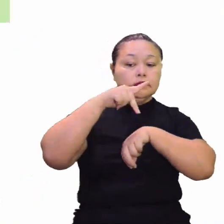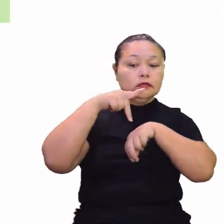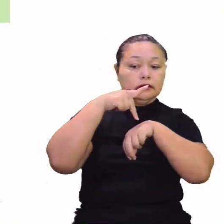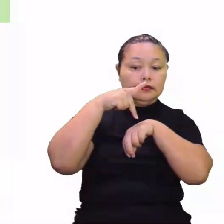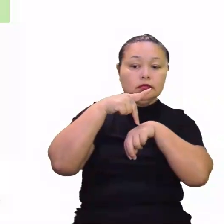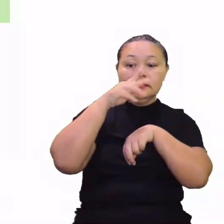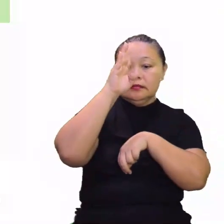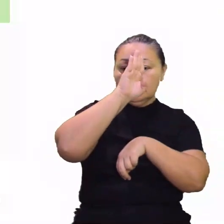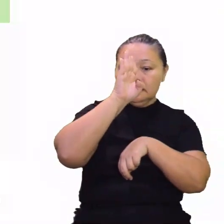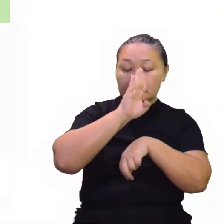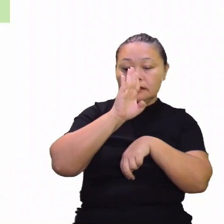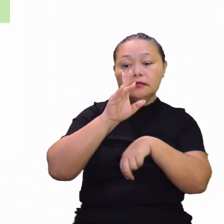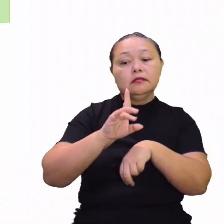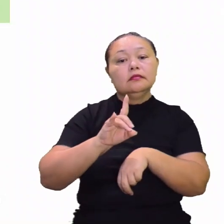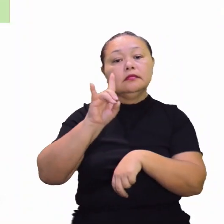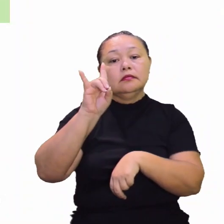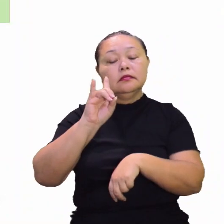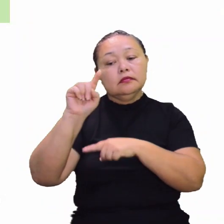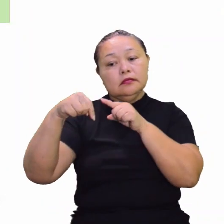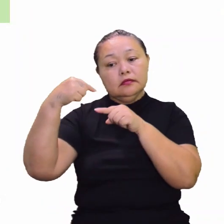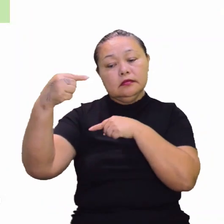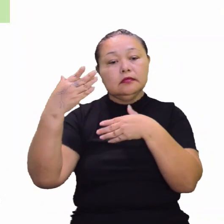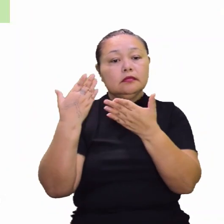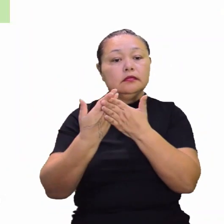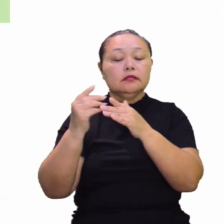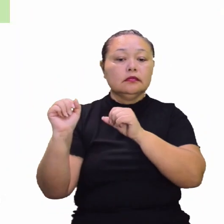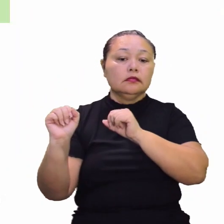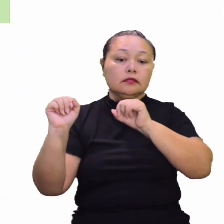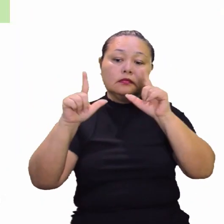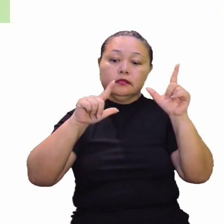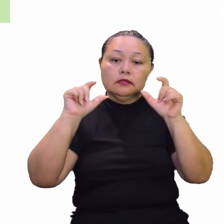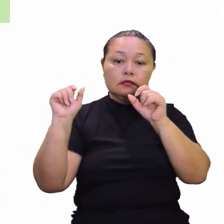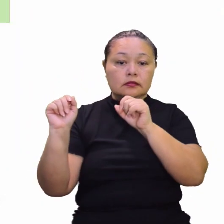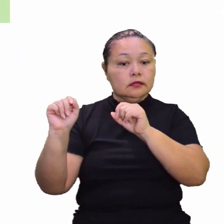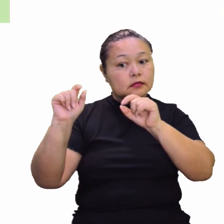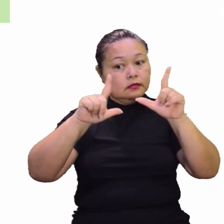Bolívia, que a gente vai estudar agora nos próximos slides.